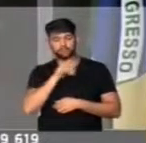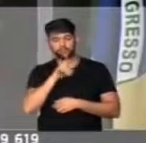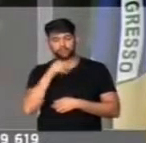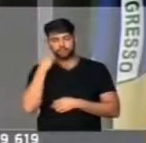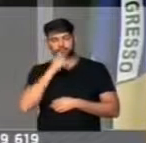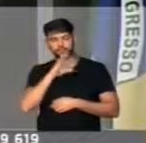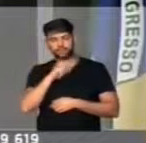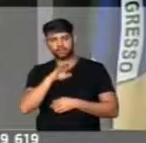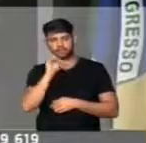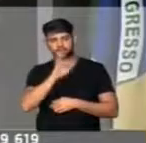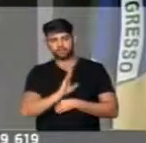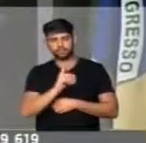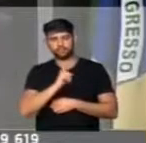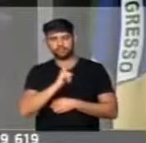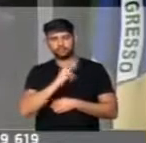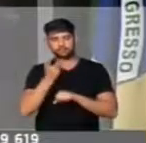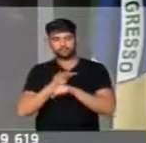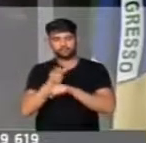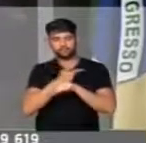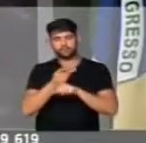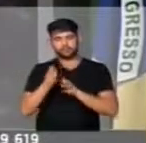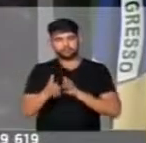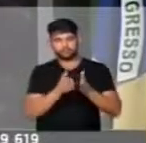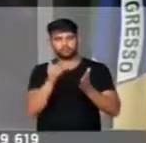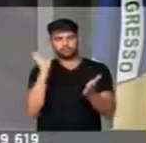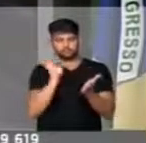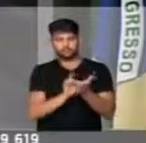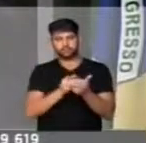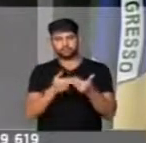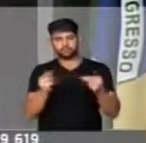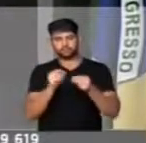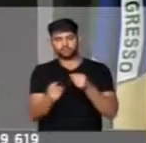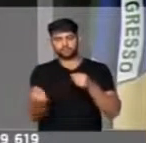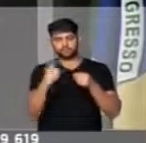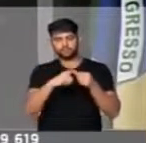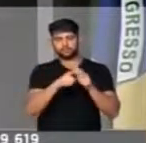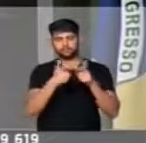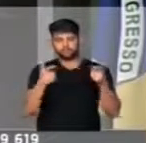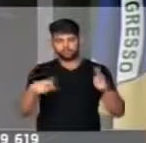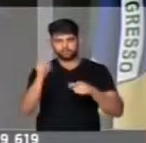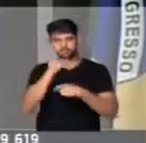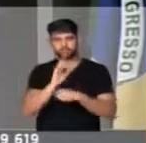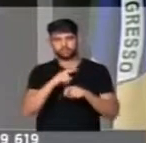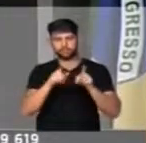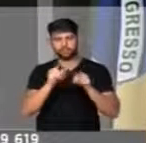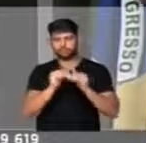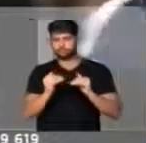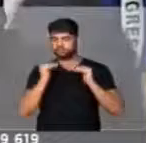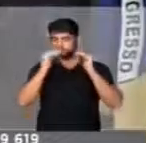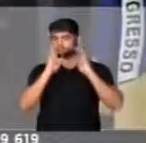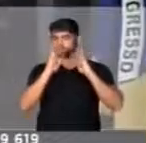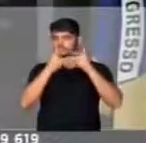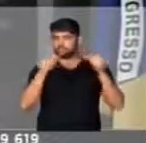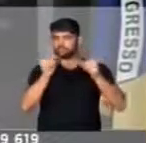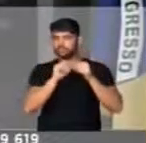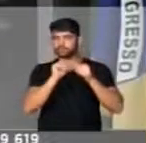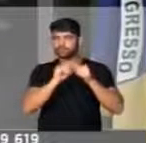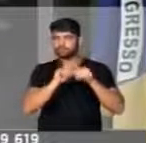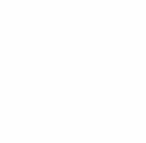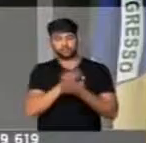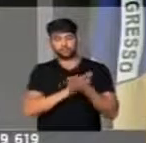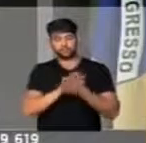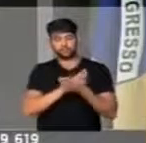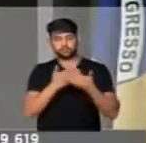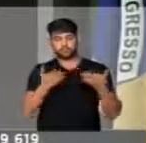deputado Cristiane Brasil, é buscando no caminho certo para retomar o crescimento, mas acima de tudo para estabilizar a